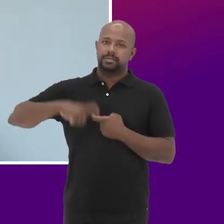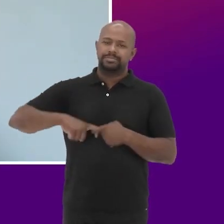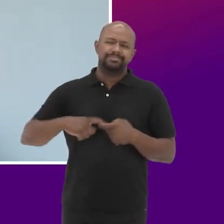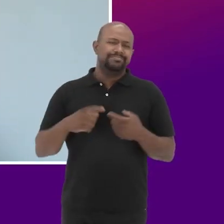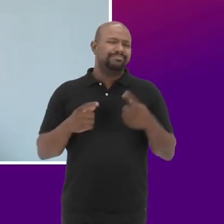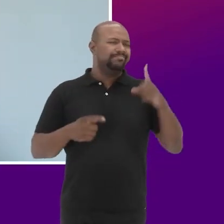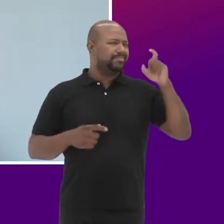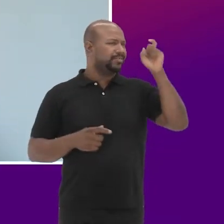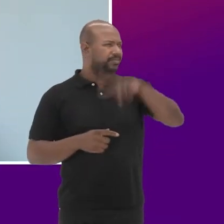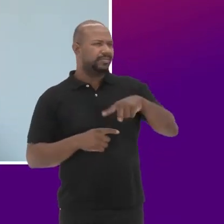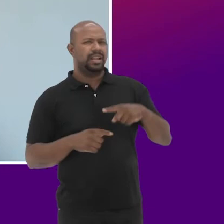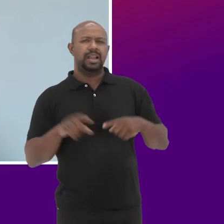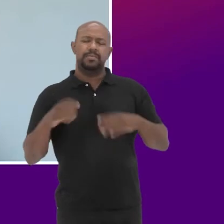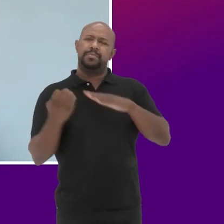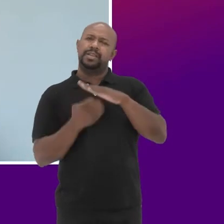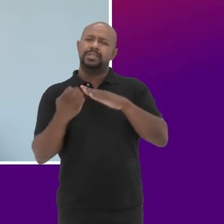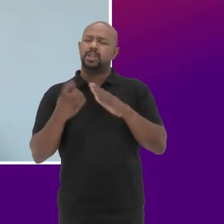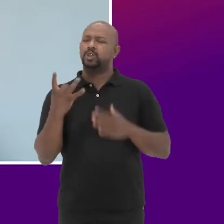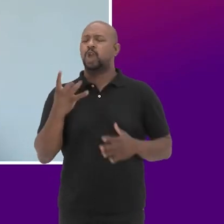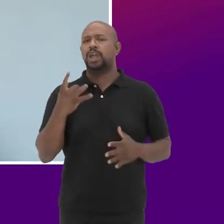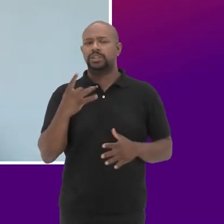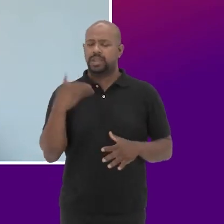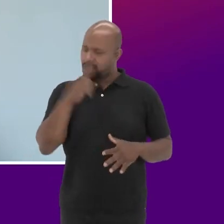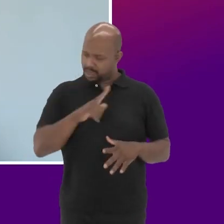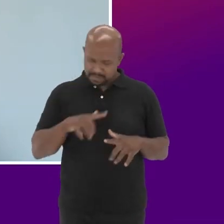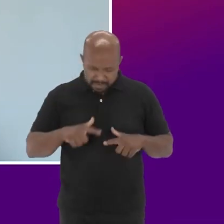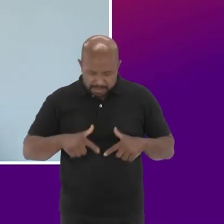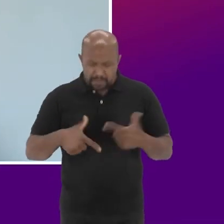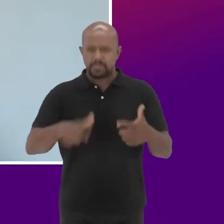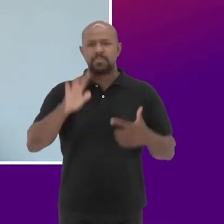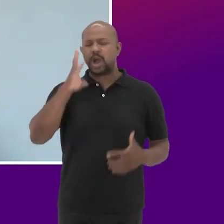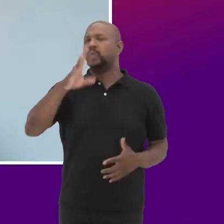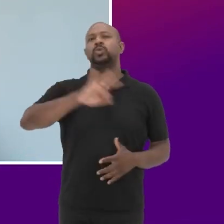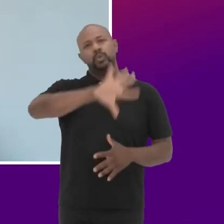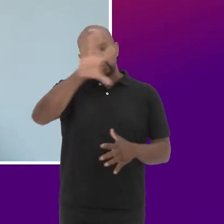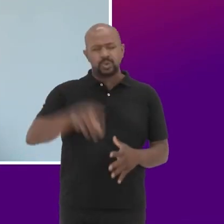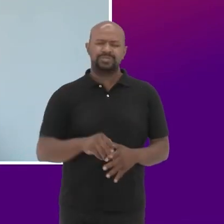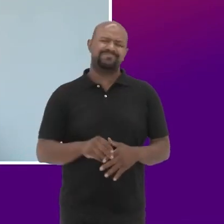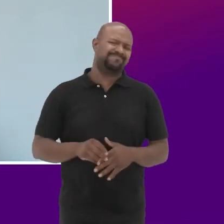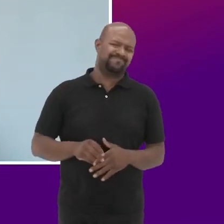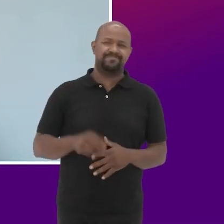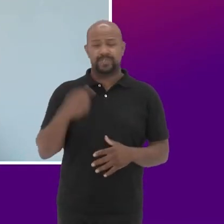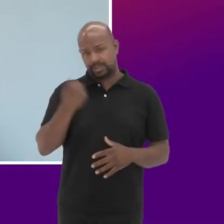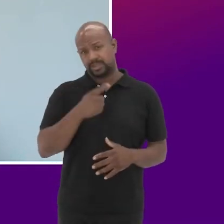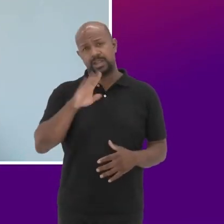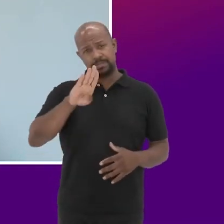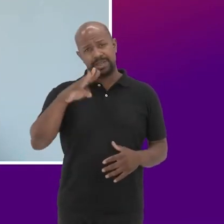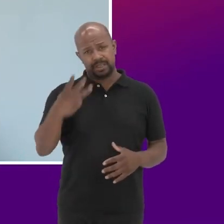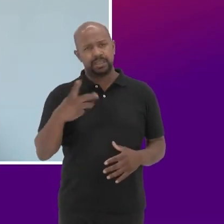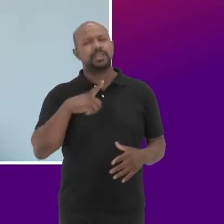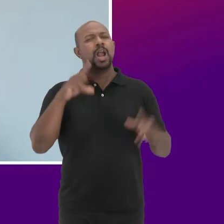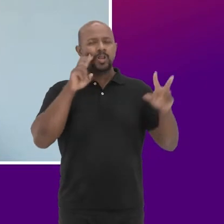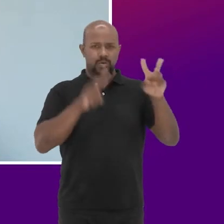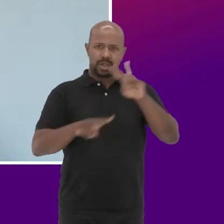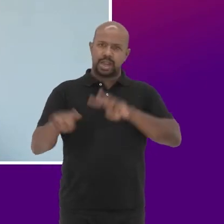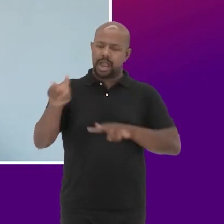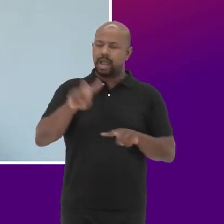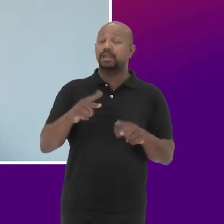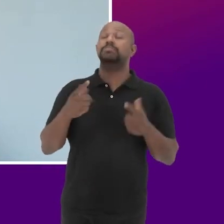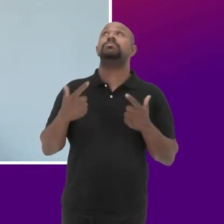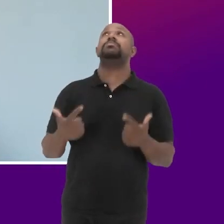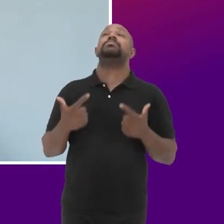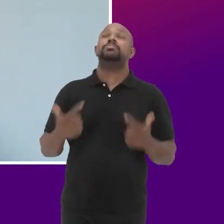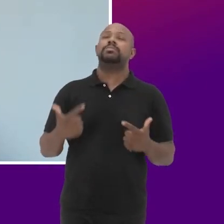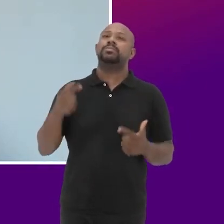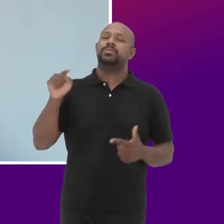uma empresa com eficiência gerar uma solução muito completa e que atenda todos os ramos. Então, aqui a gente na B3 a gente tem esse olhar, né,